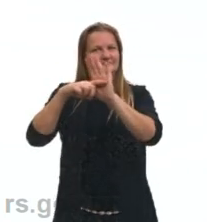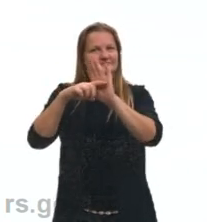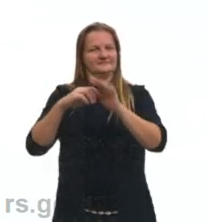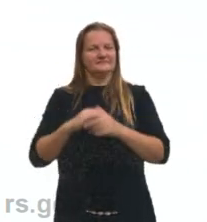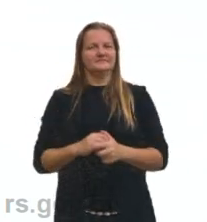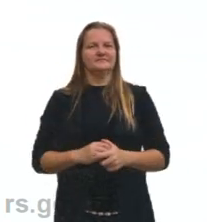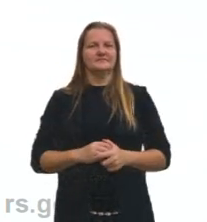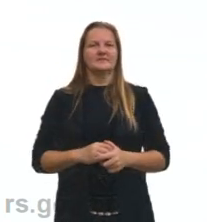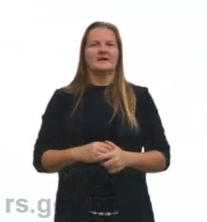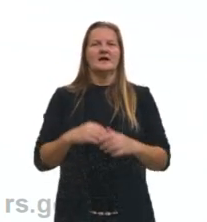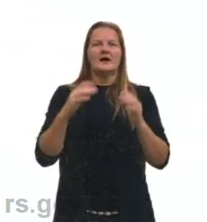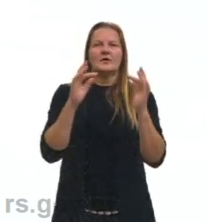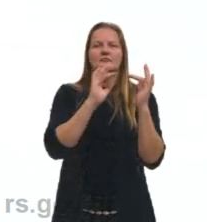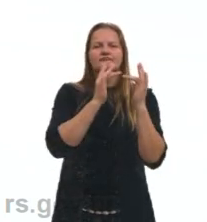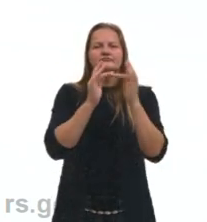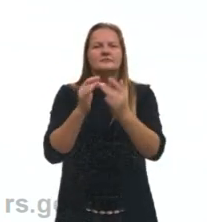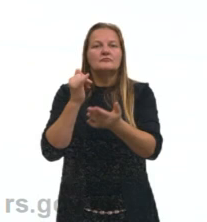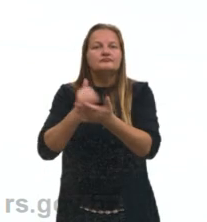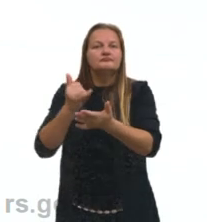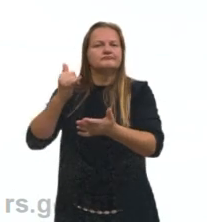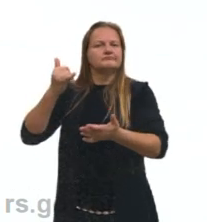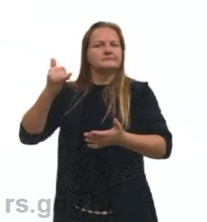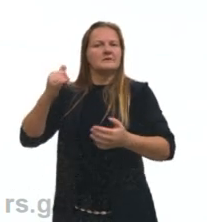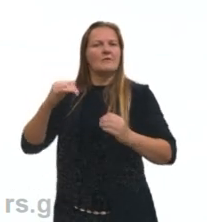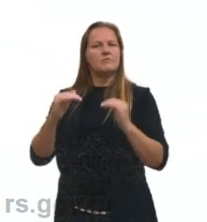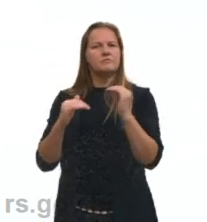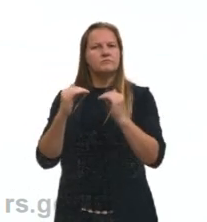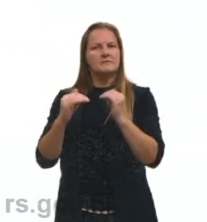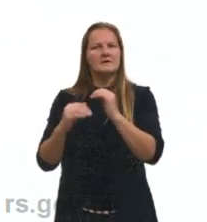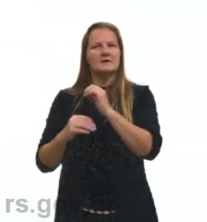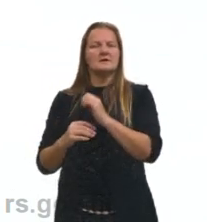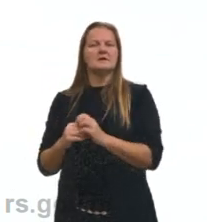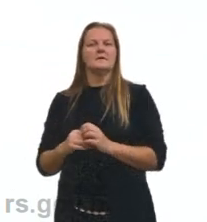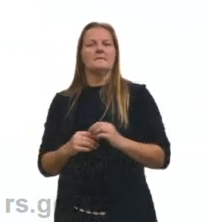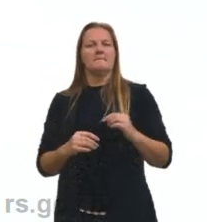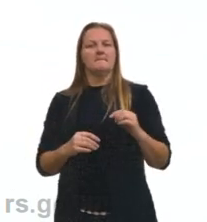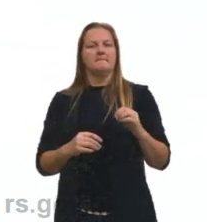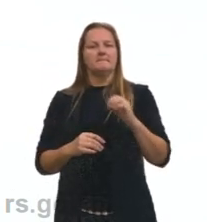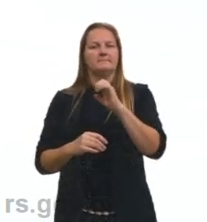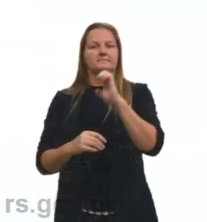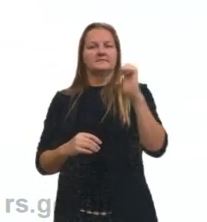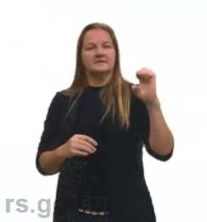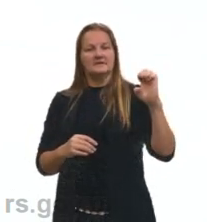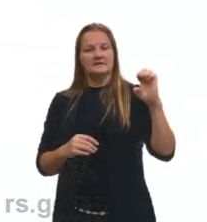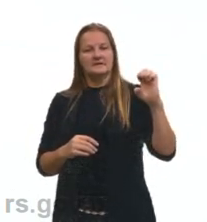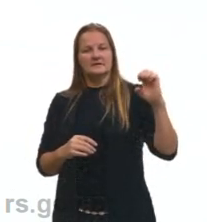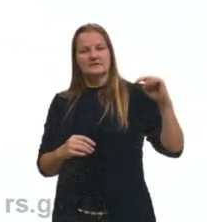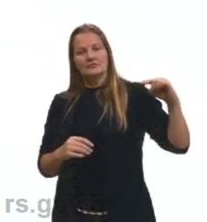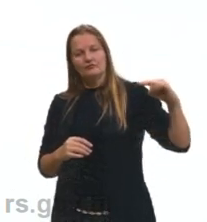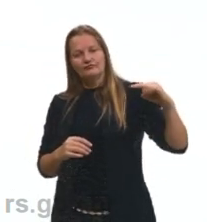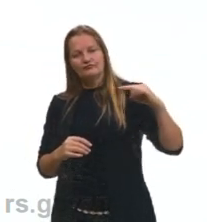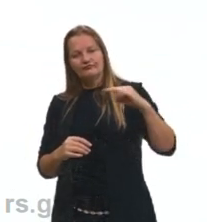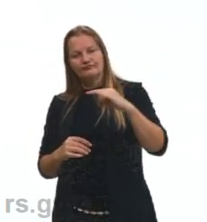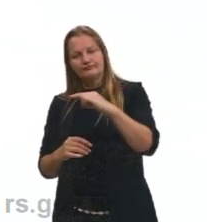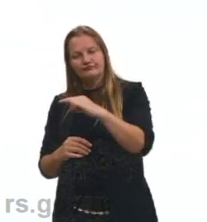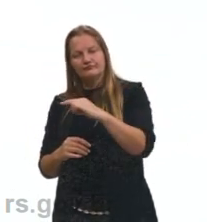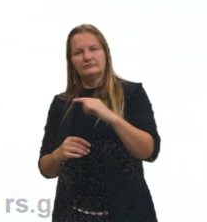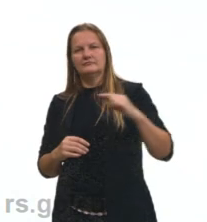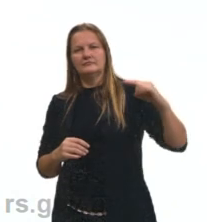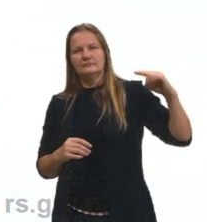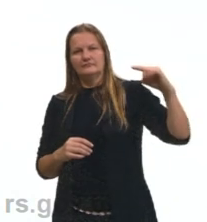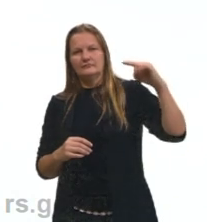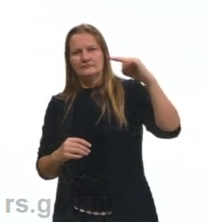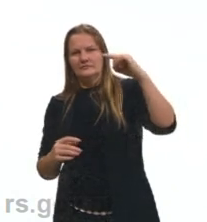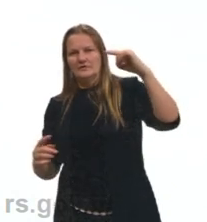a eletroafinidade os elementos da tabela cresce da esquerda para a direita como eu já havia falado na horizontal ou seja